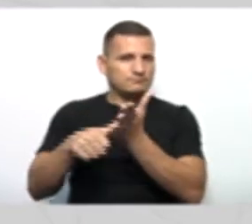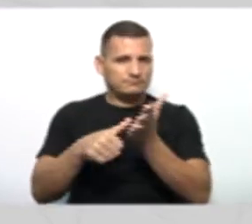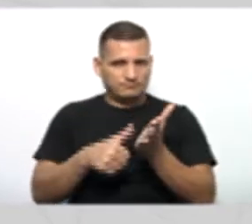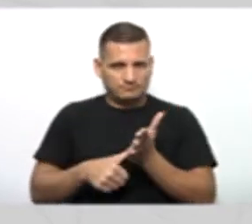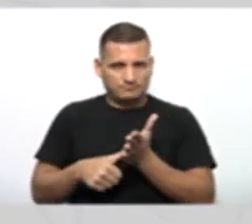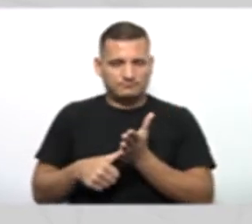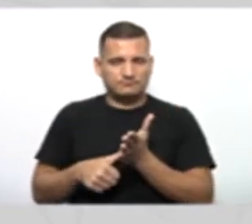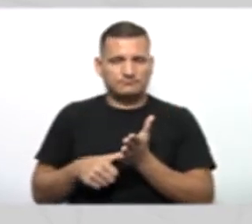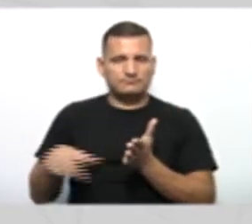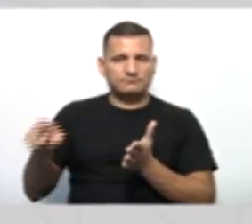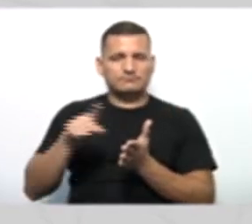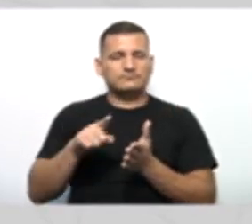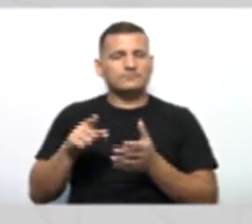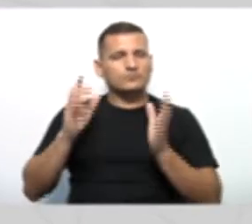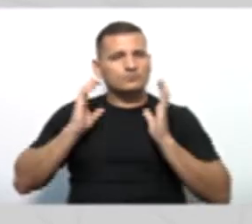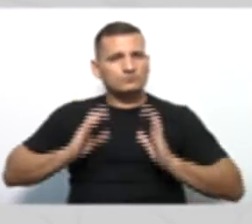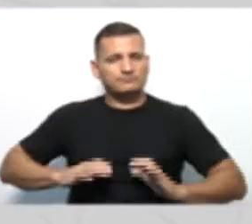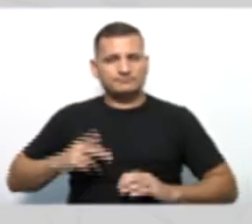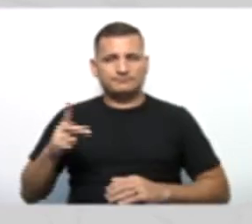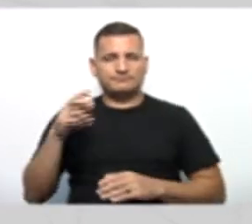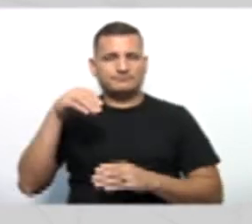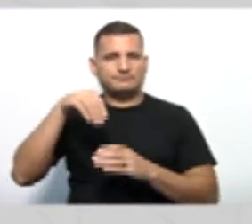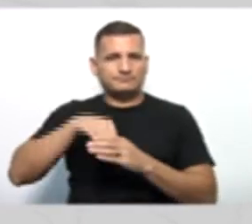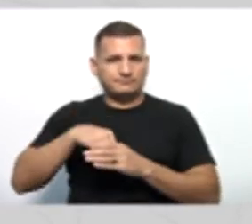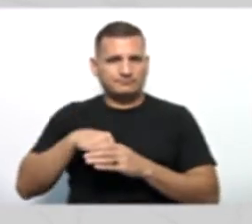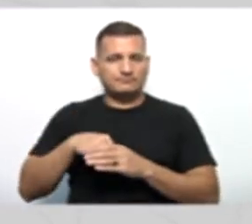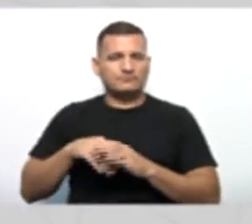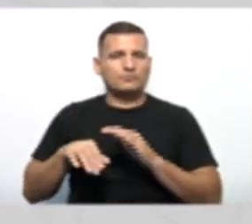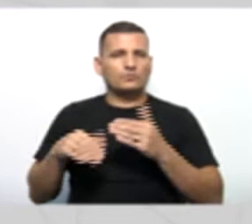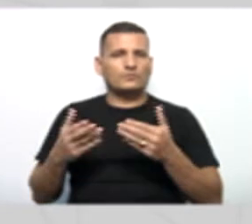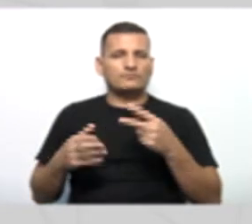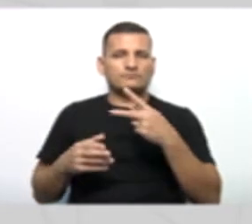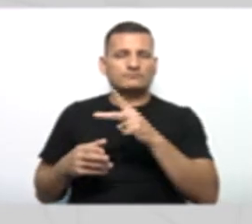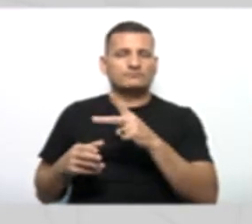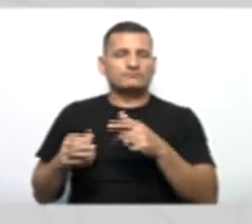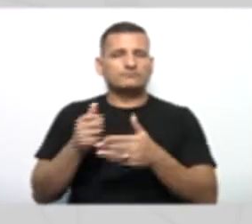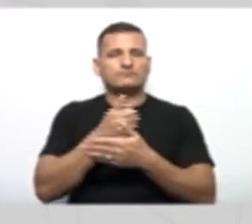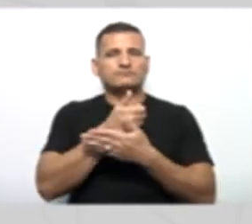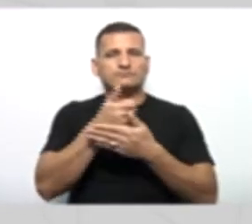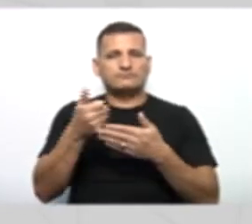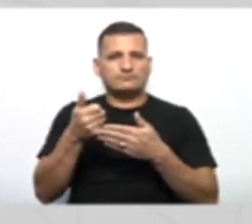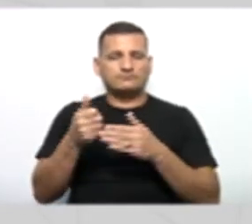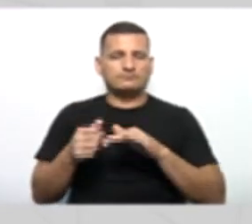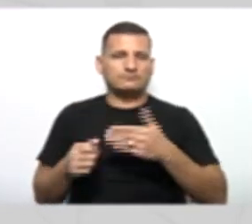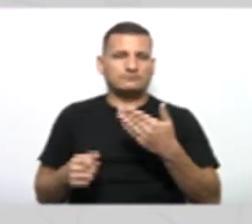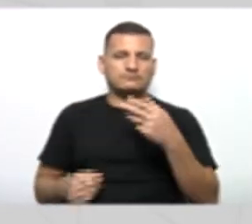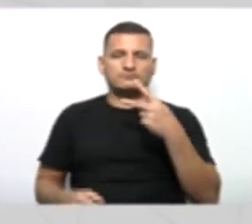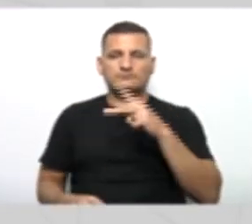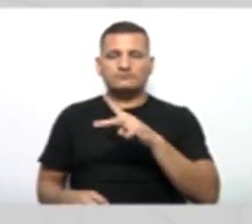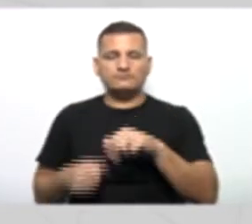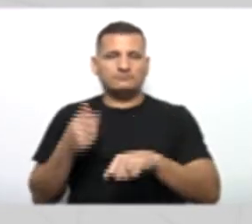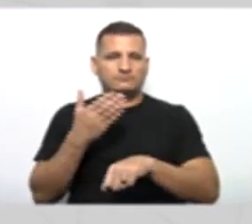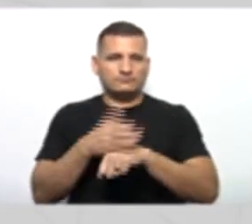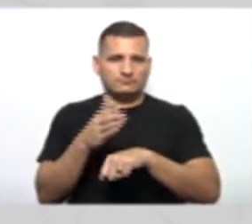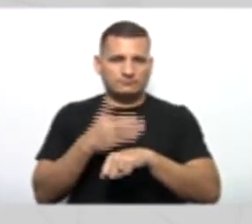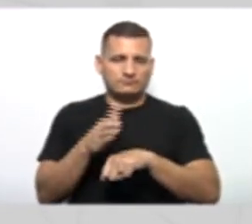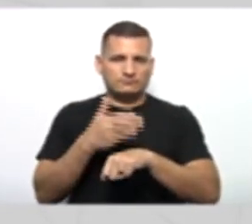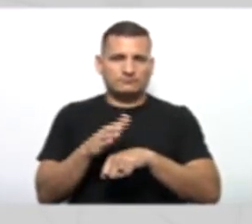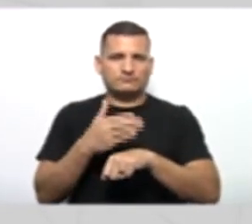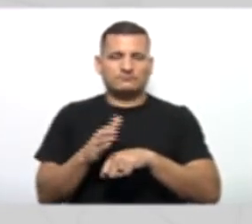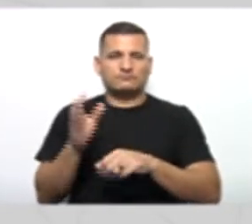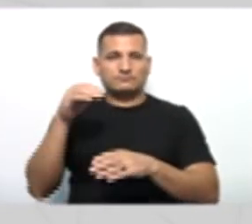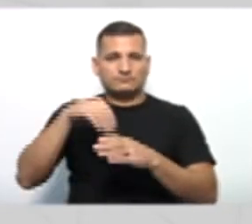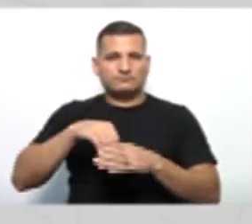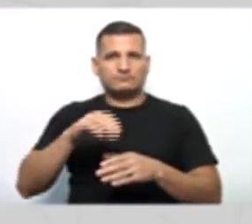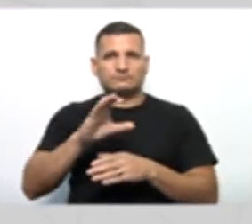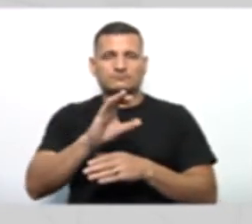devem agir deve se comportar qual deve ser a sua moral qual deve ser a sua prática dentro